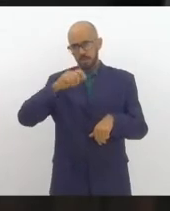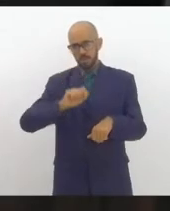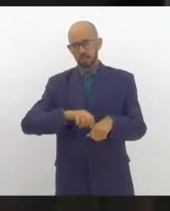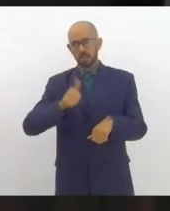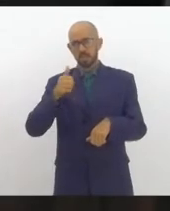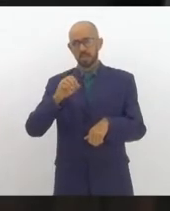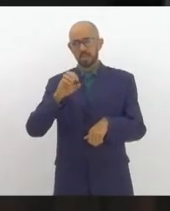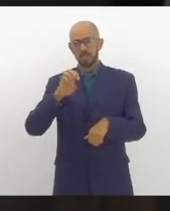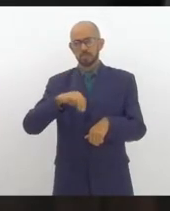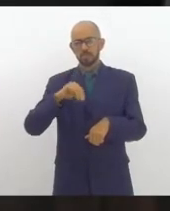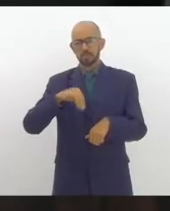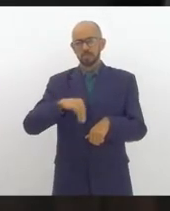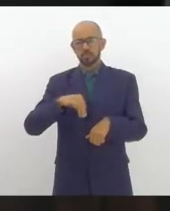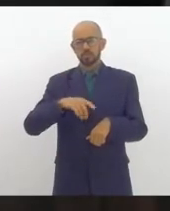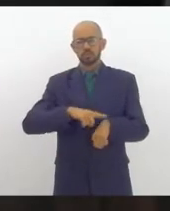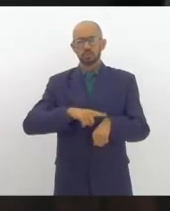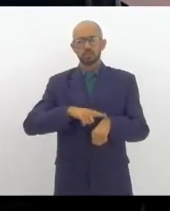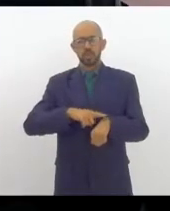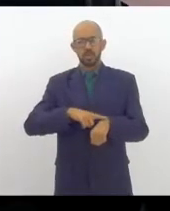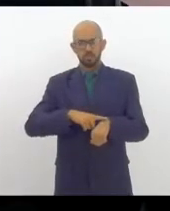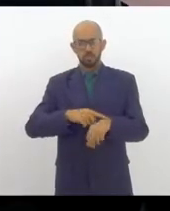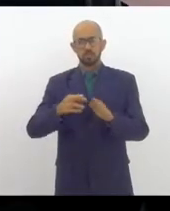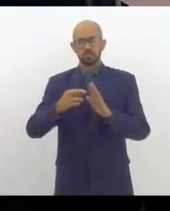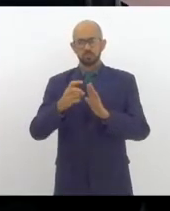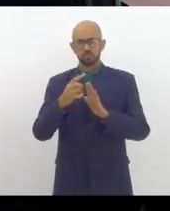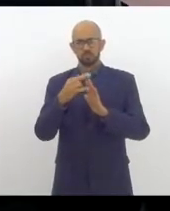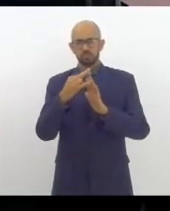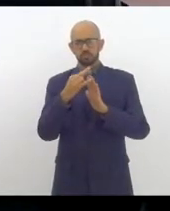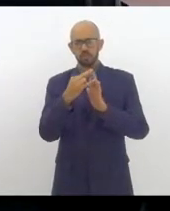dispõe de dez minutos no tempo regimental